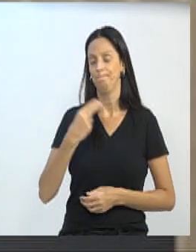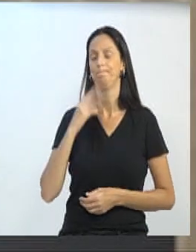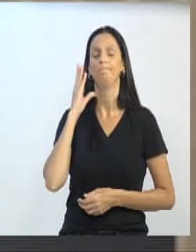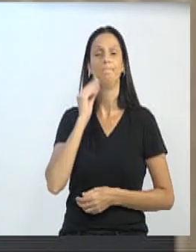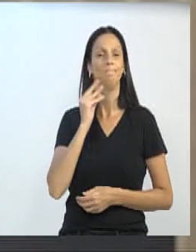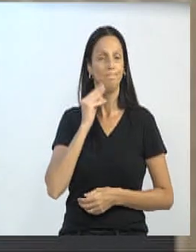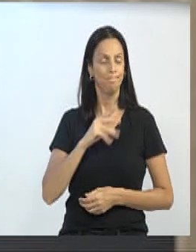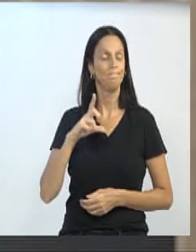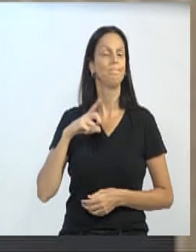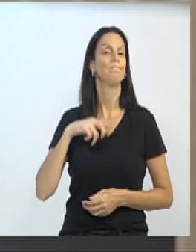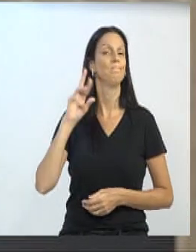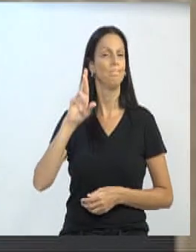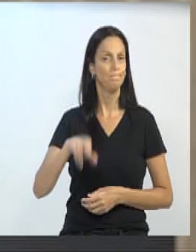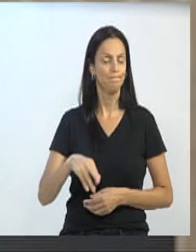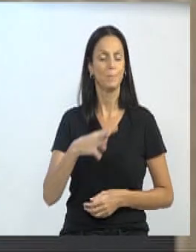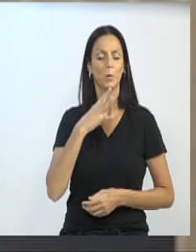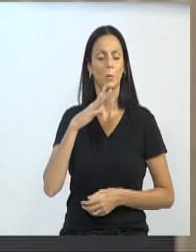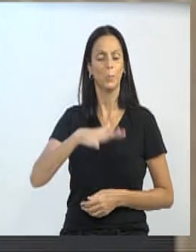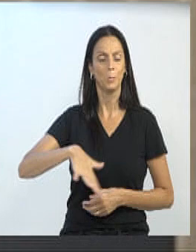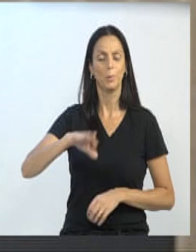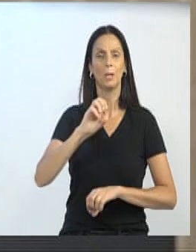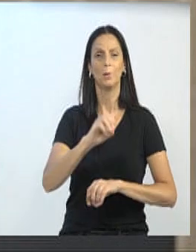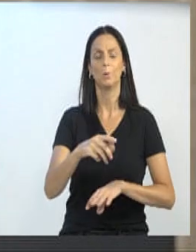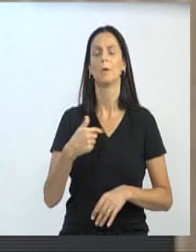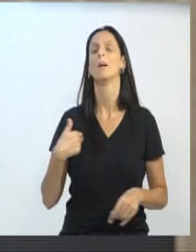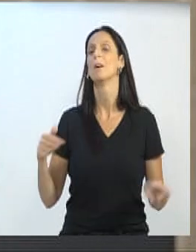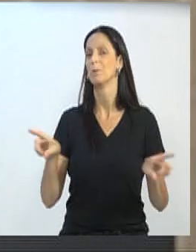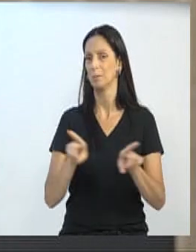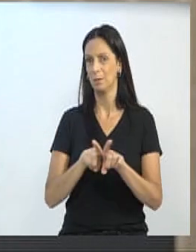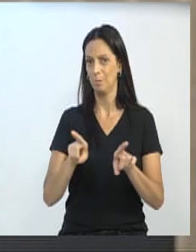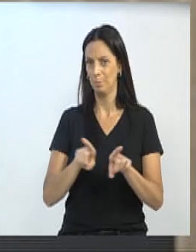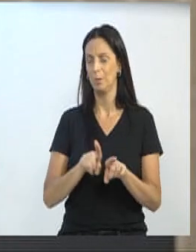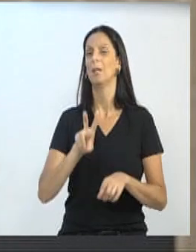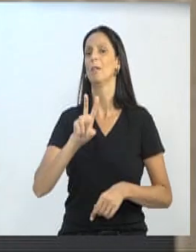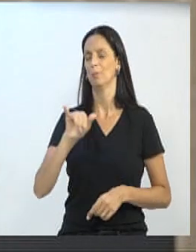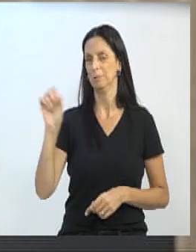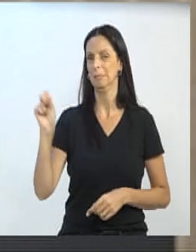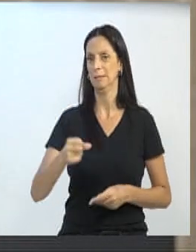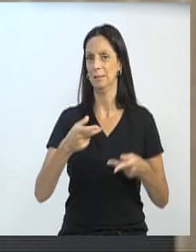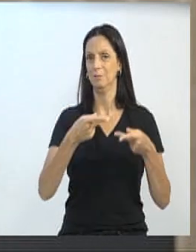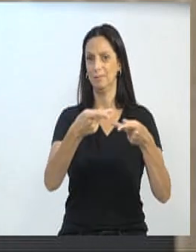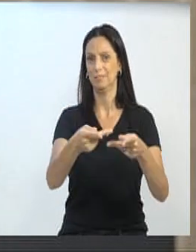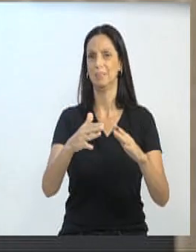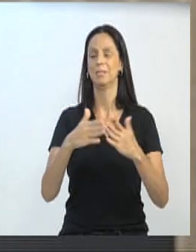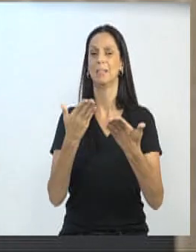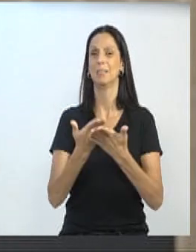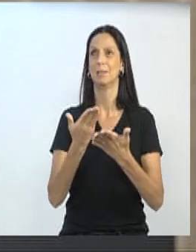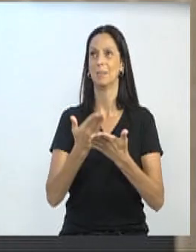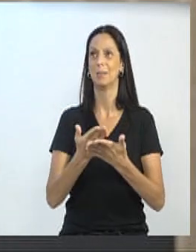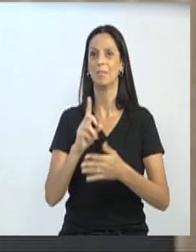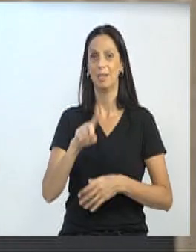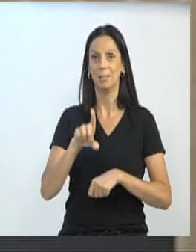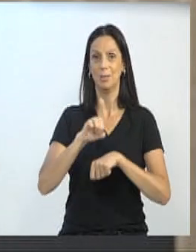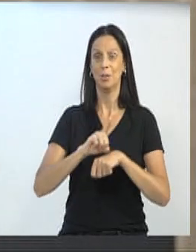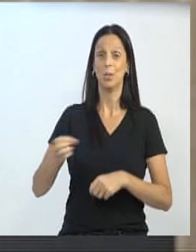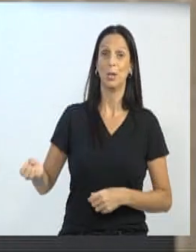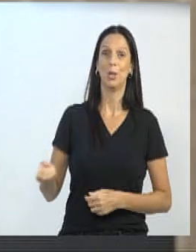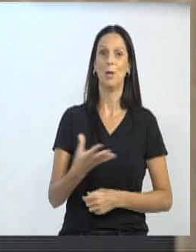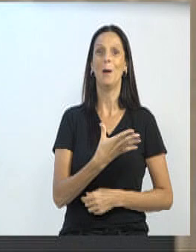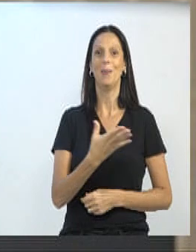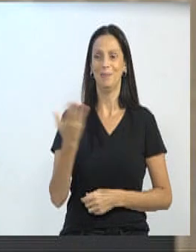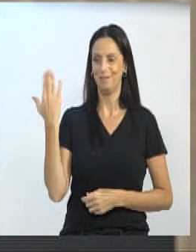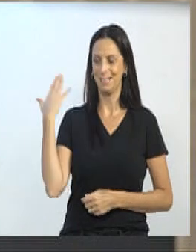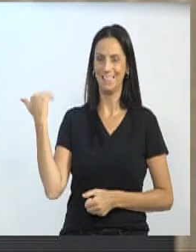Gilson que tem um grande conhecimento na educação e eu também irei visitar inclusive são diretoras novas que assumir agora né